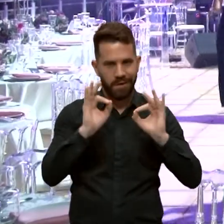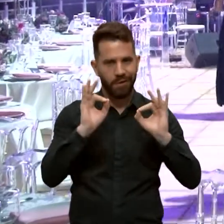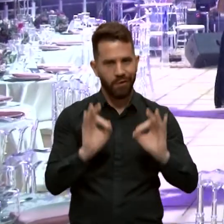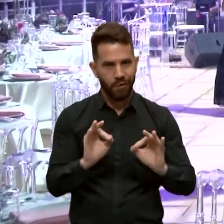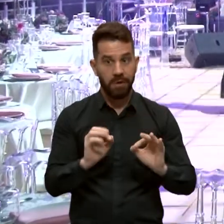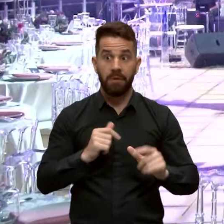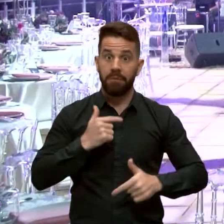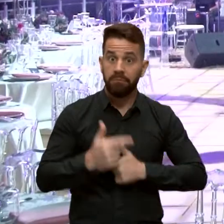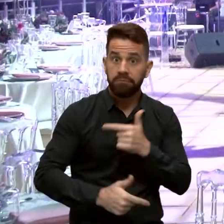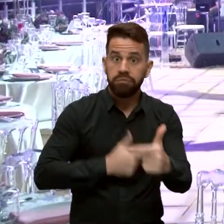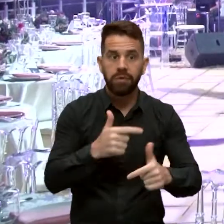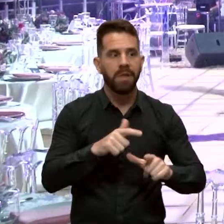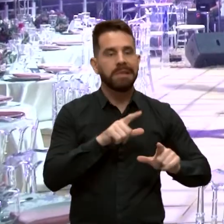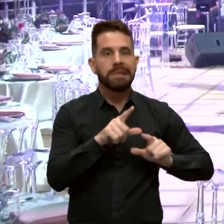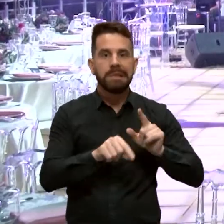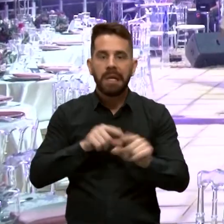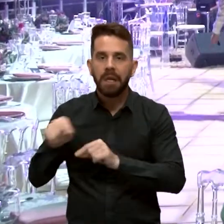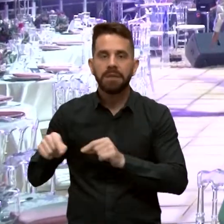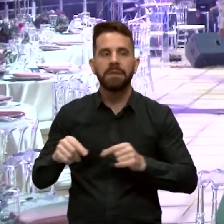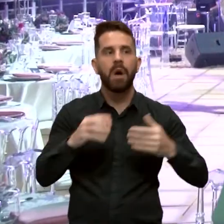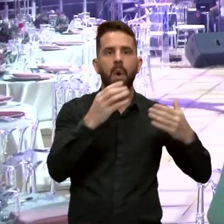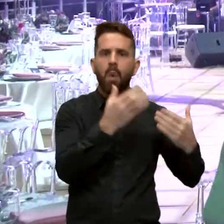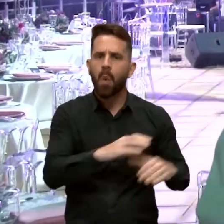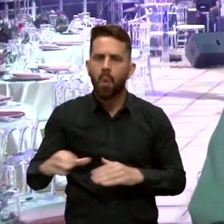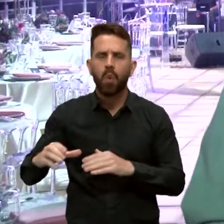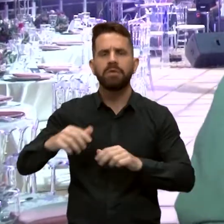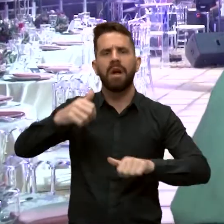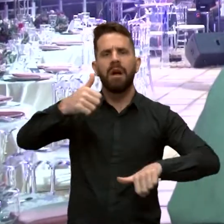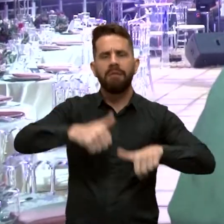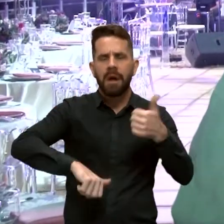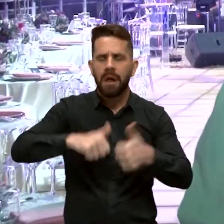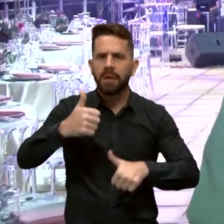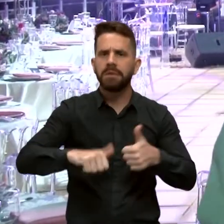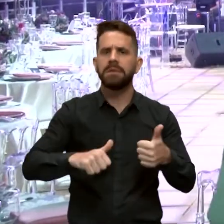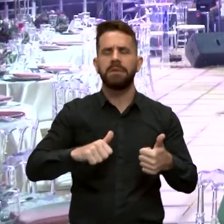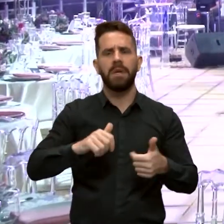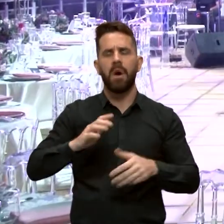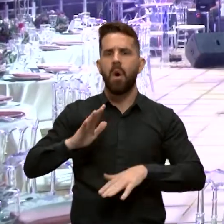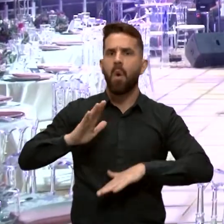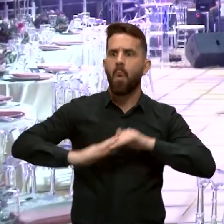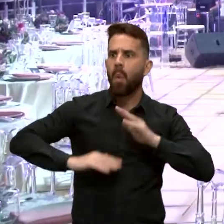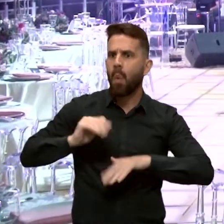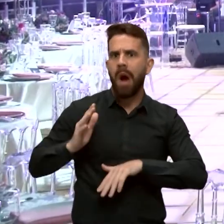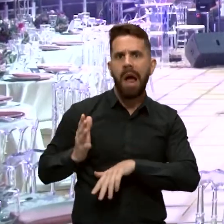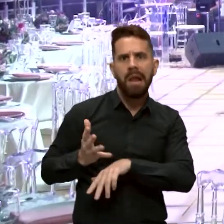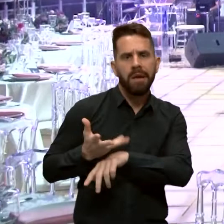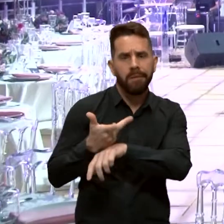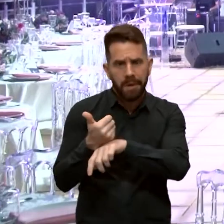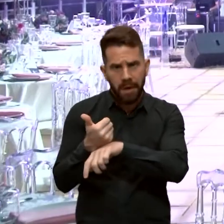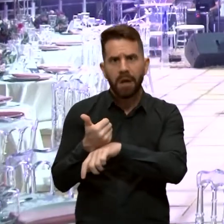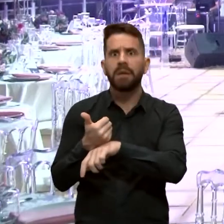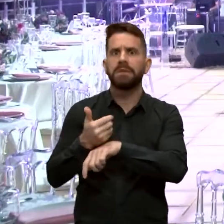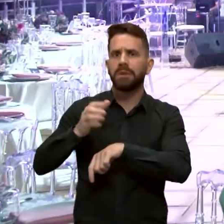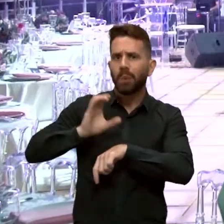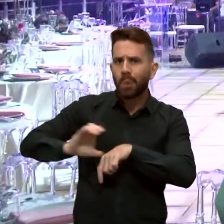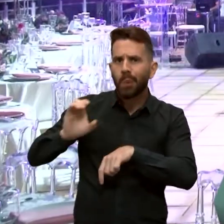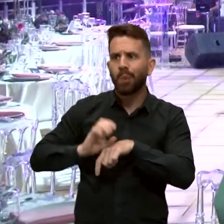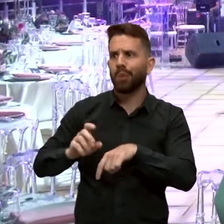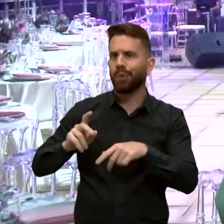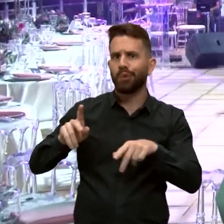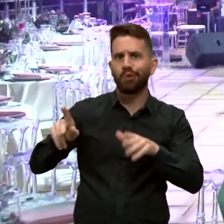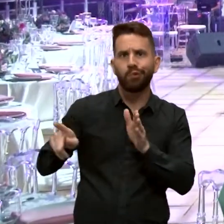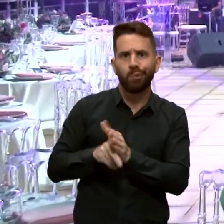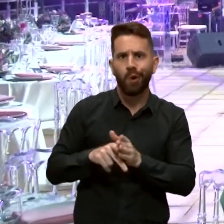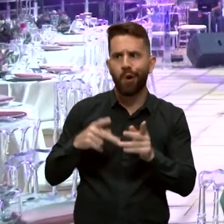atuando aí nessa área de seleção, concurso, avaliação, qualificação. Então, como que o Instituto